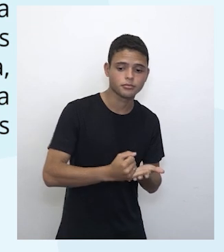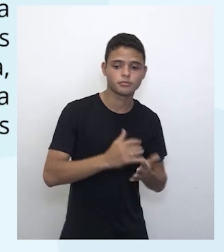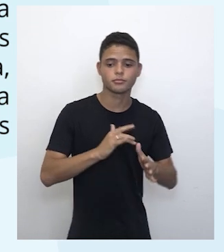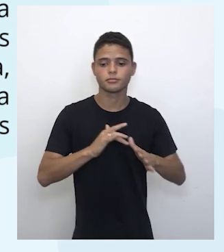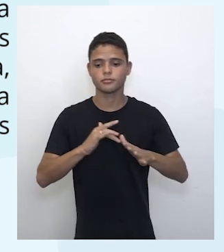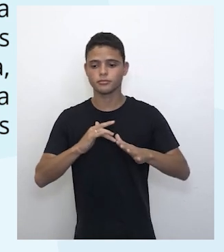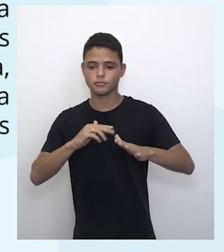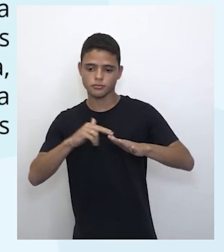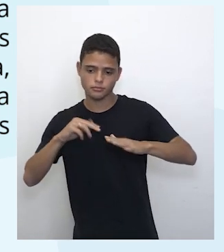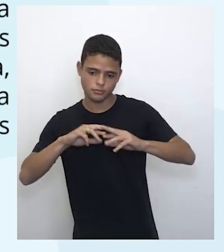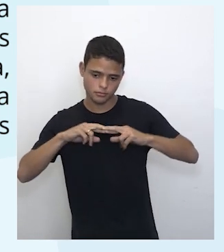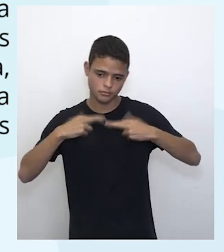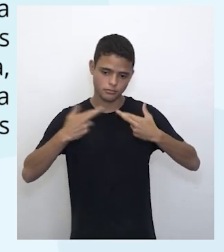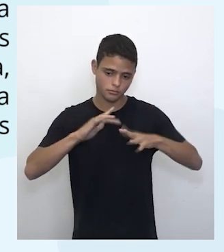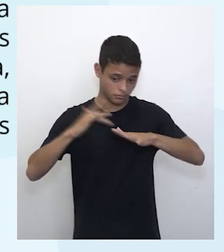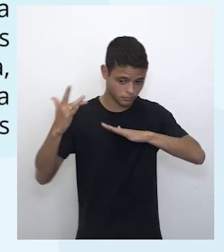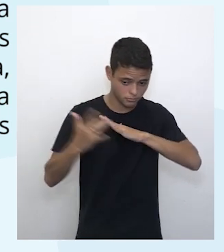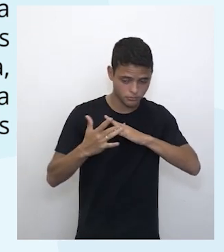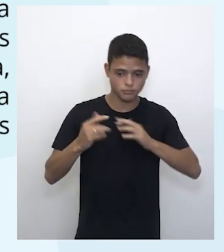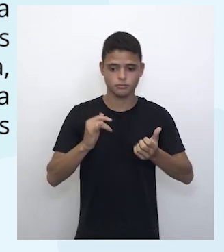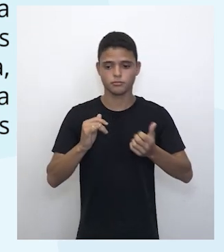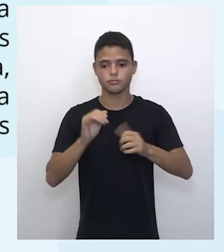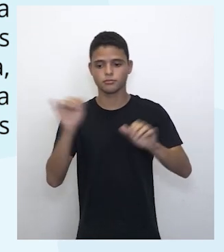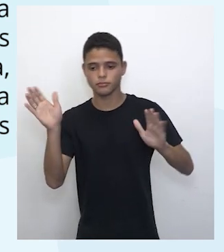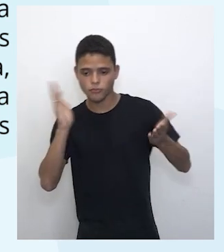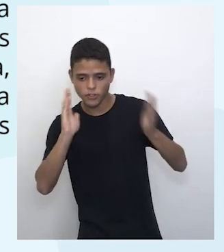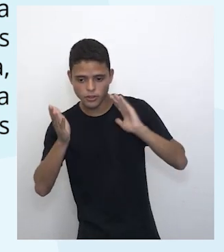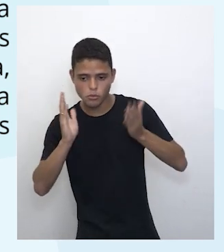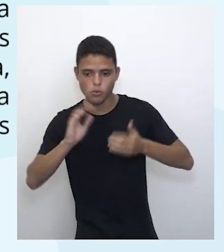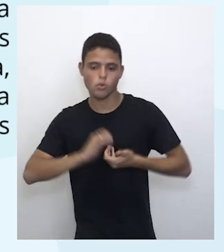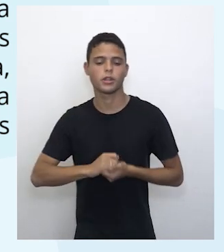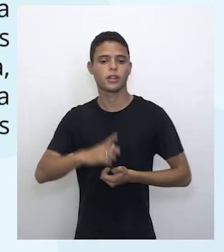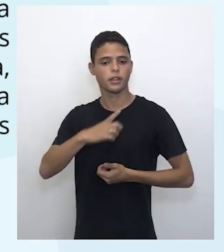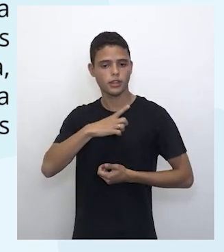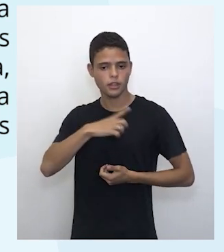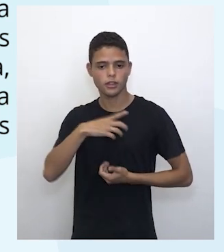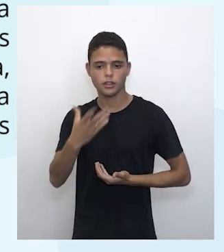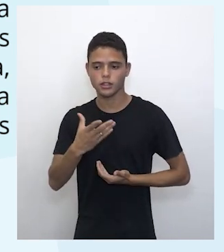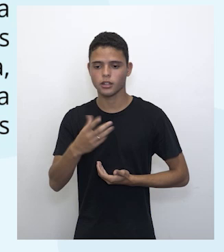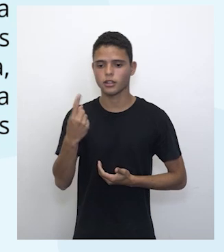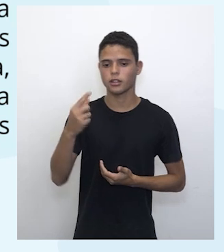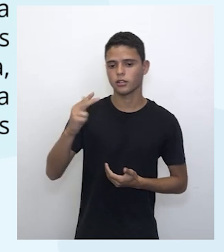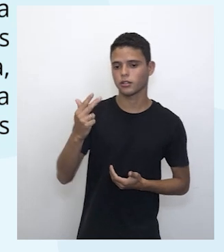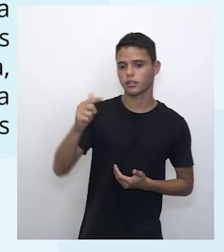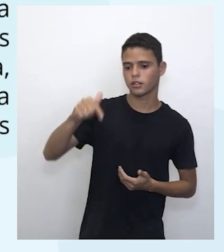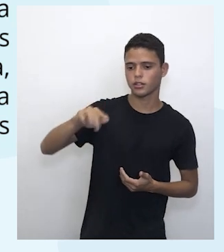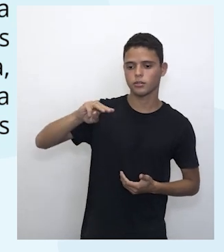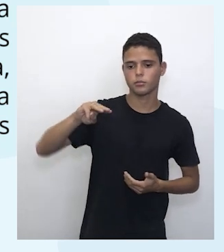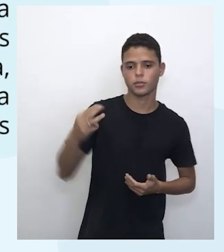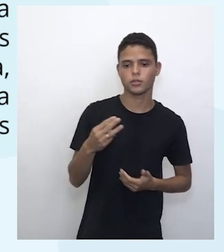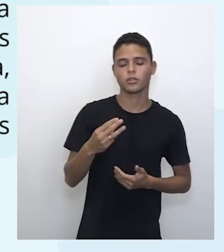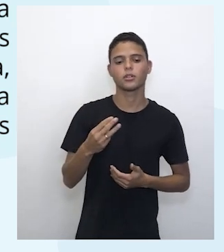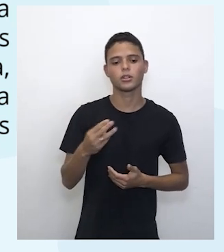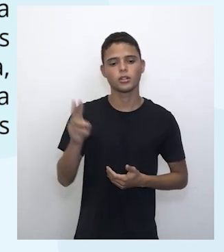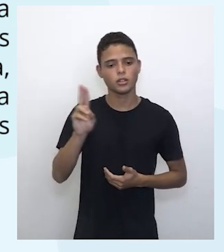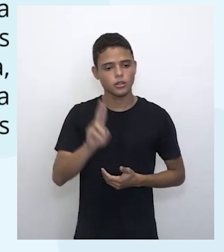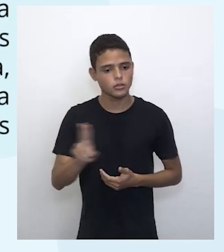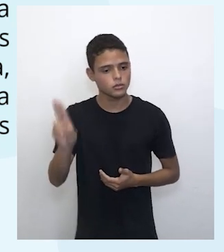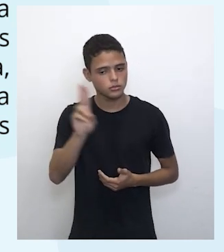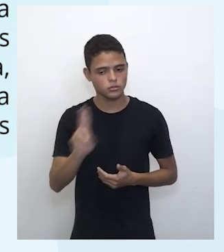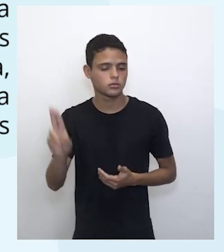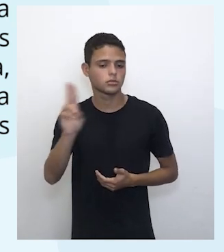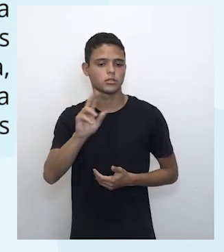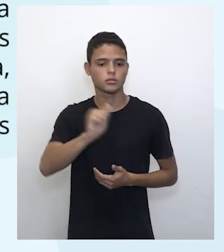sociais como o Facebook, que atualmente tem uma base de 127 milhões de usuários mensais